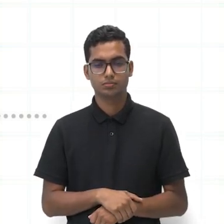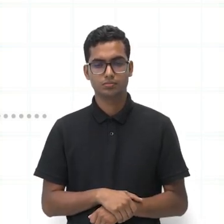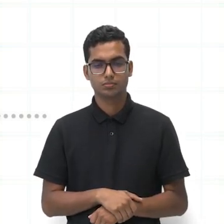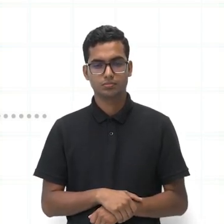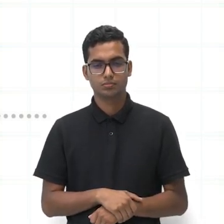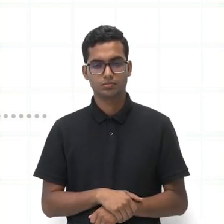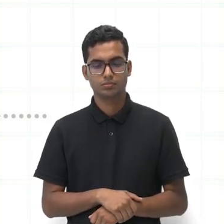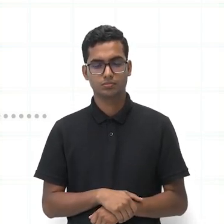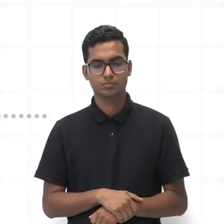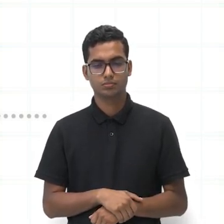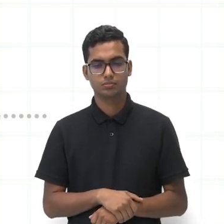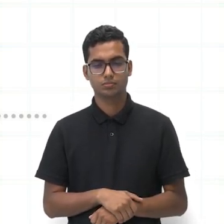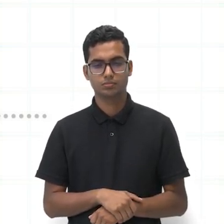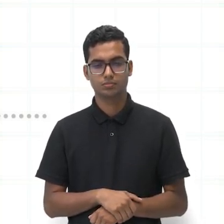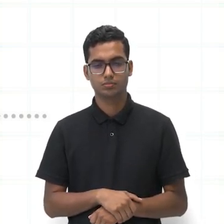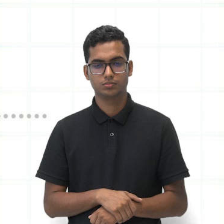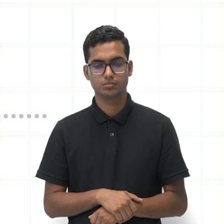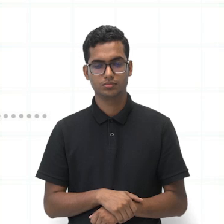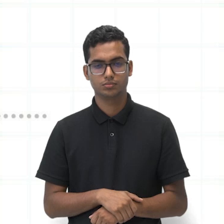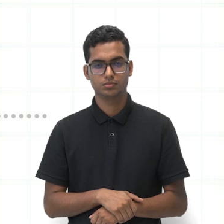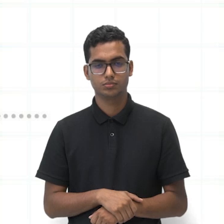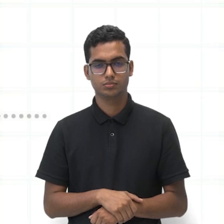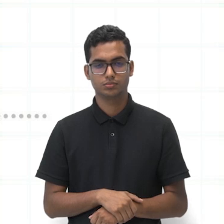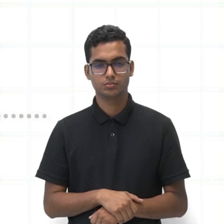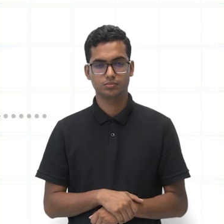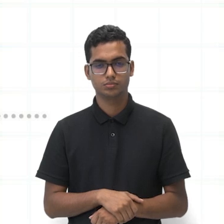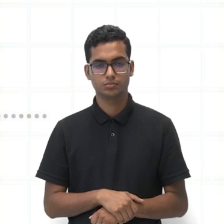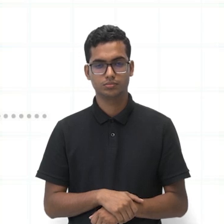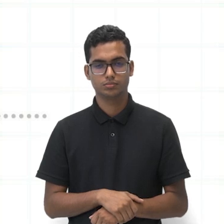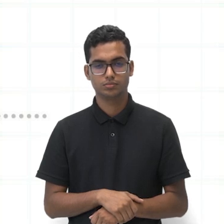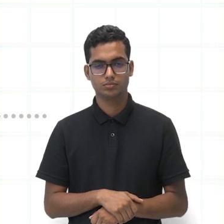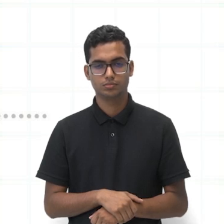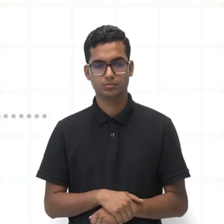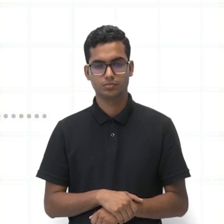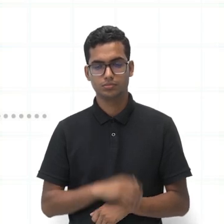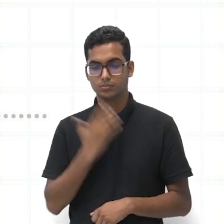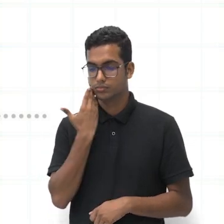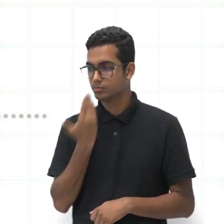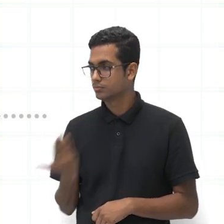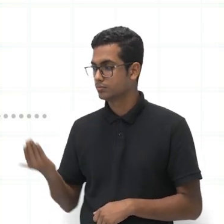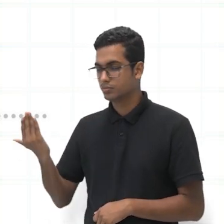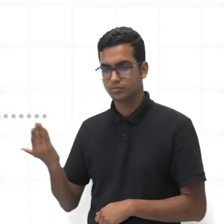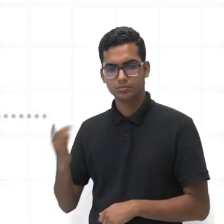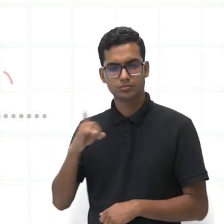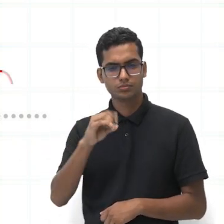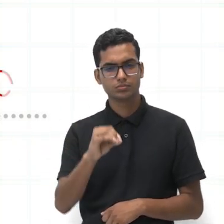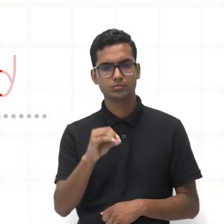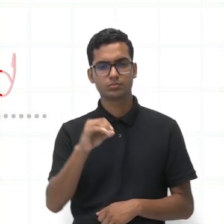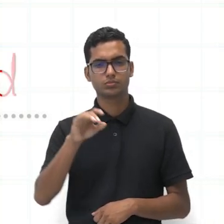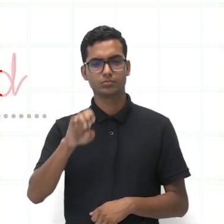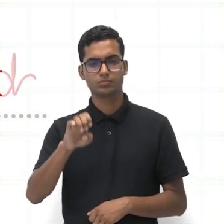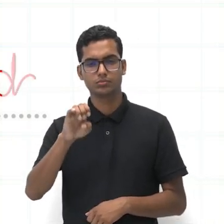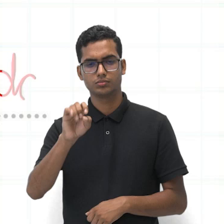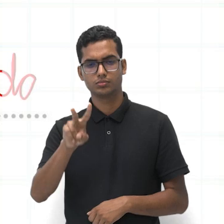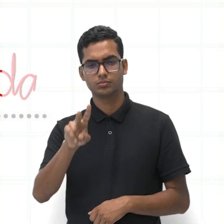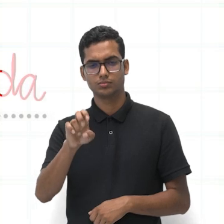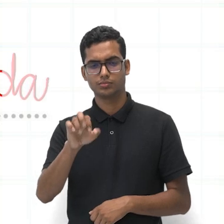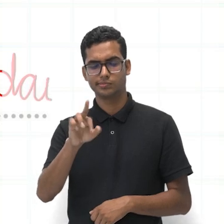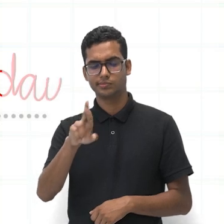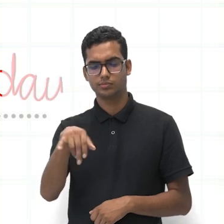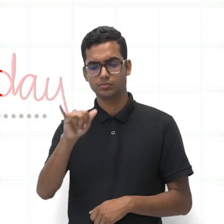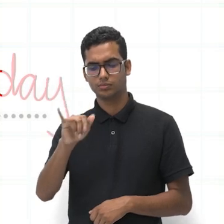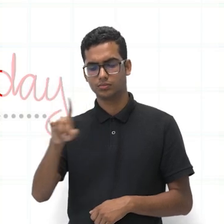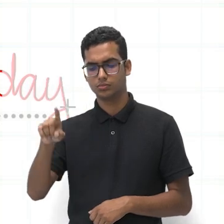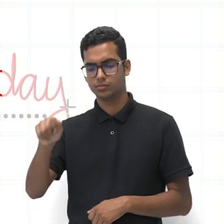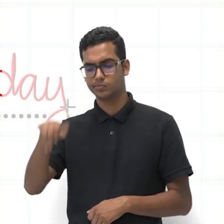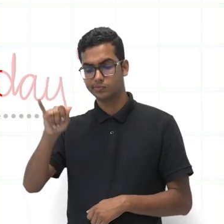traduzir, tá? Então, what you do every day quer dizer o que você faz todo dia.